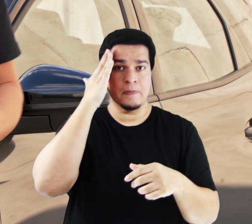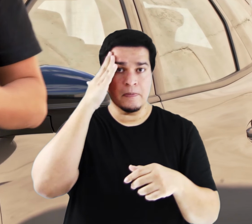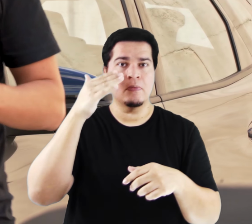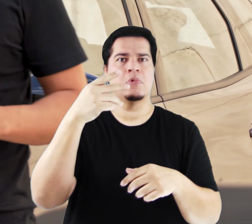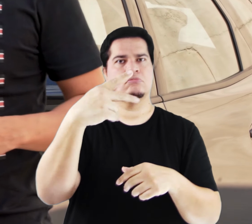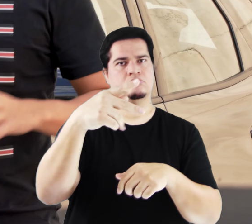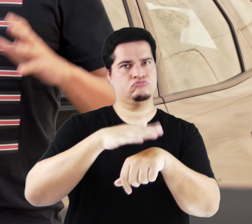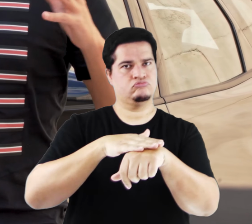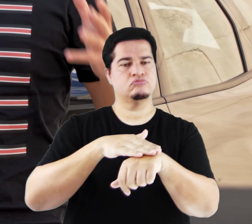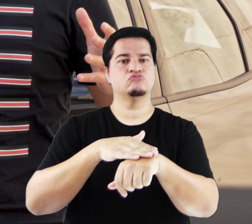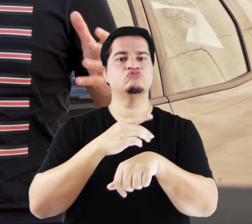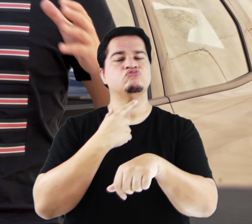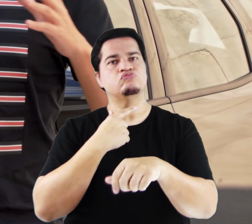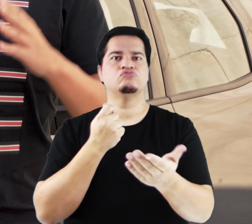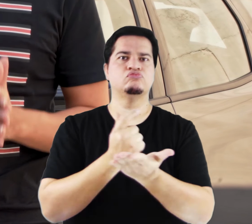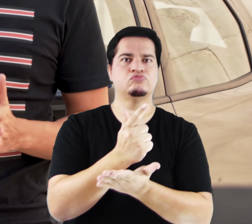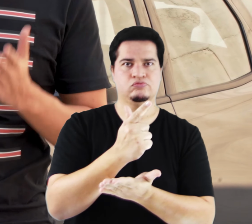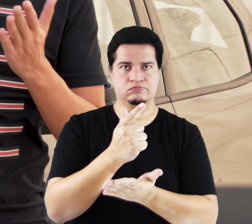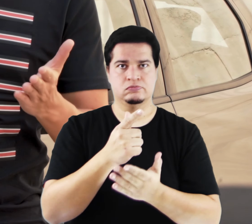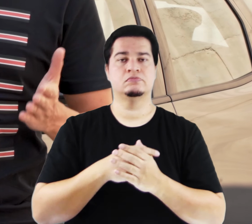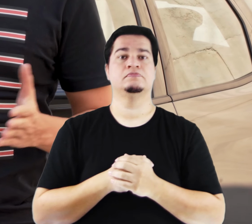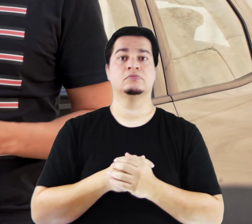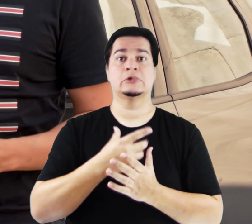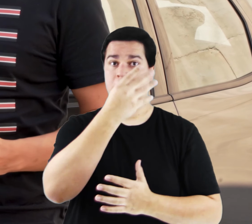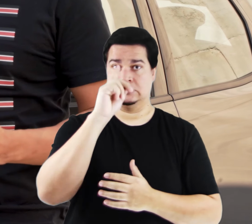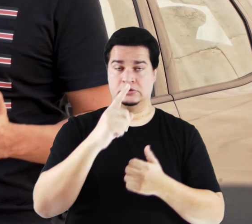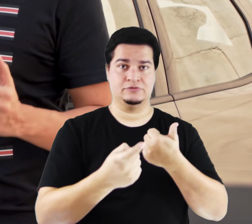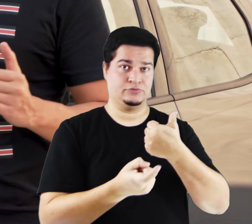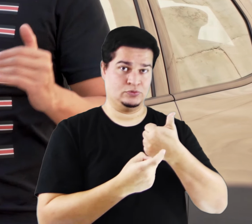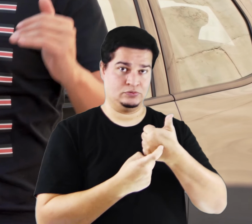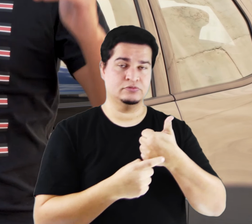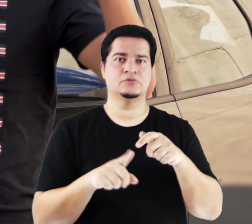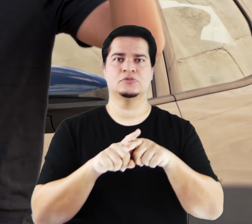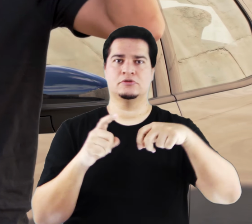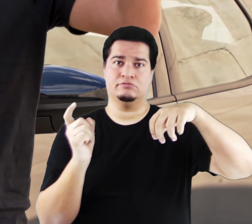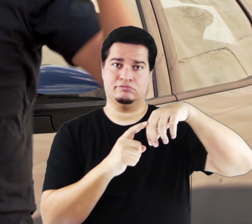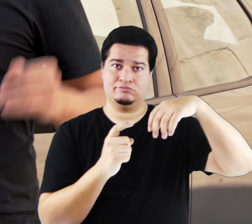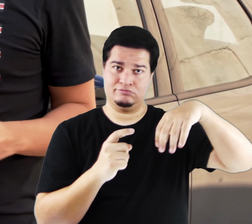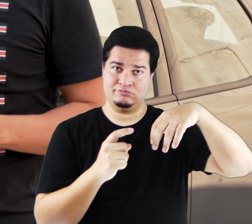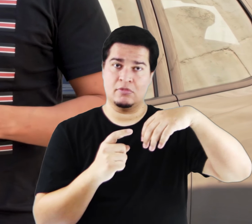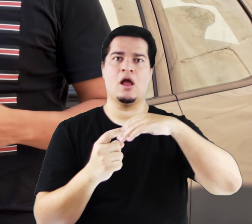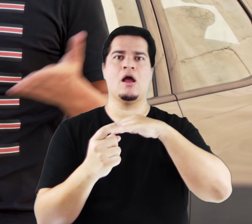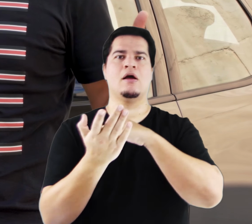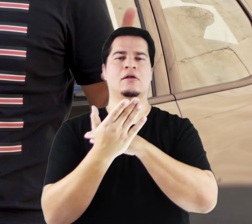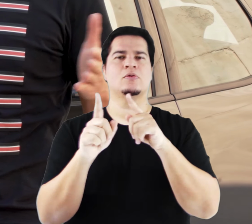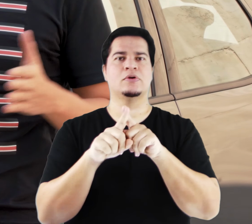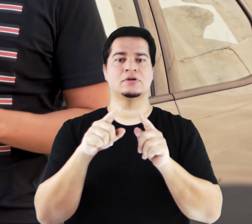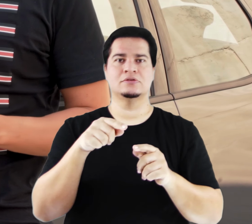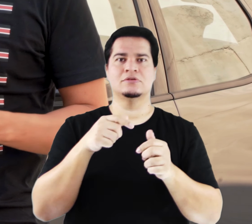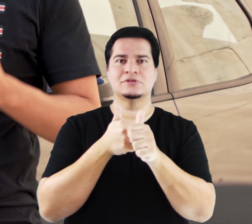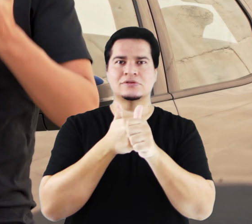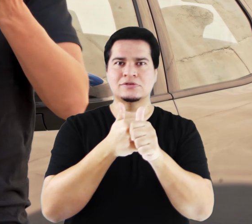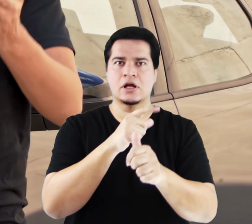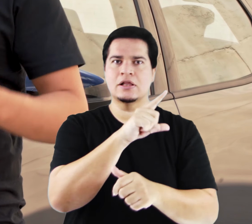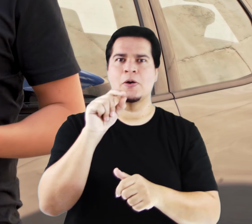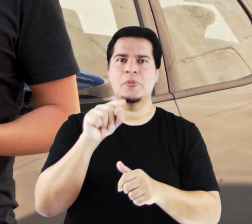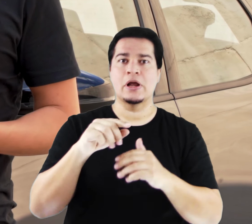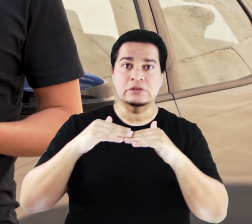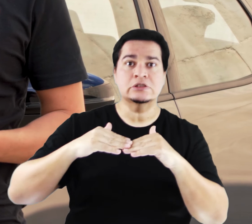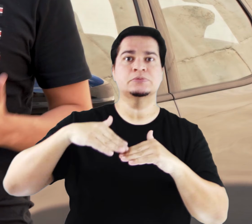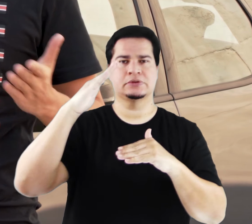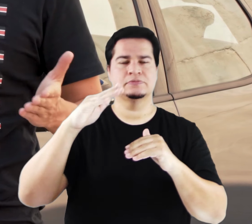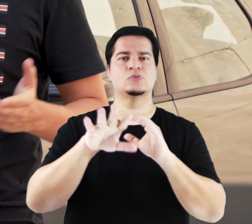vinheta rodar, assinem o nosso canal e ativem as notificações, ajudem a gente a passar das 100 mil inscrições aqui no canal do YouTube e também sigam a gente no Instagram